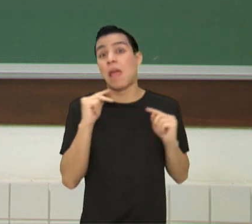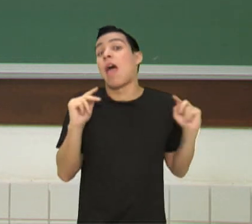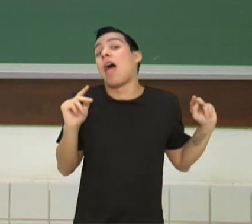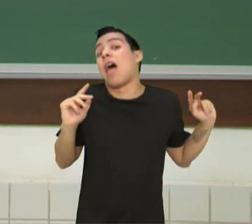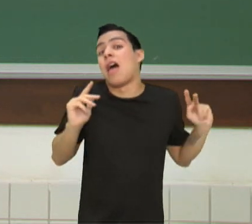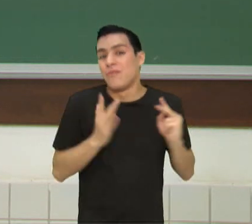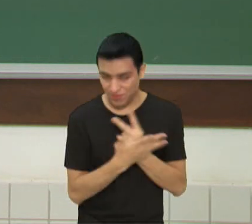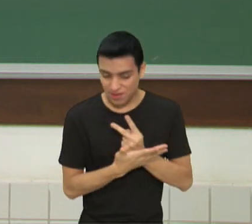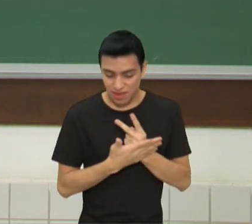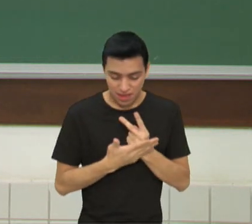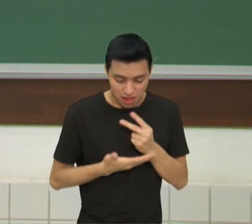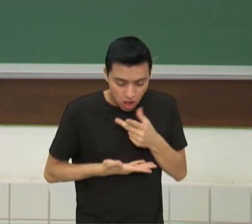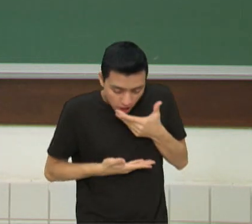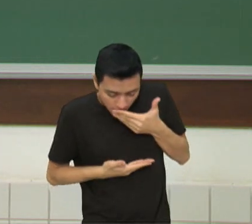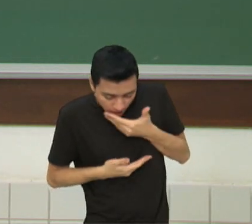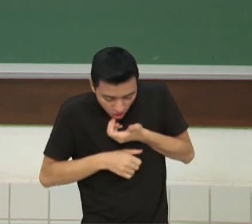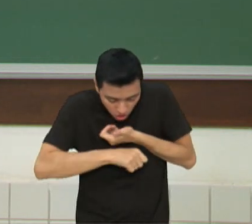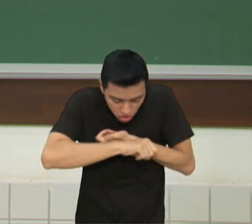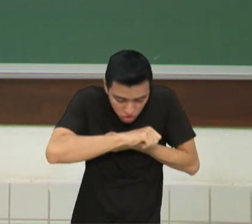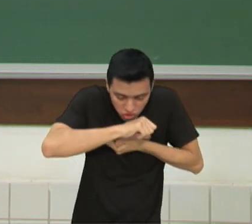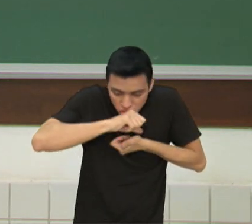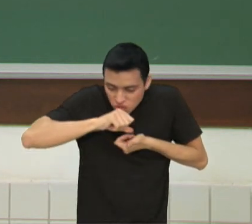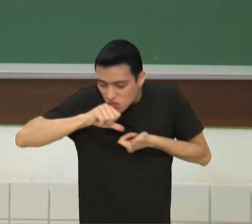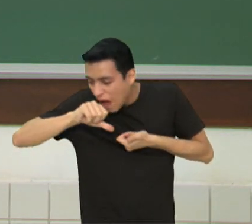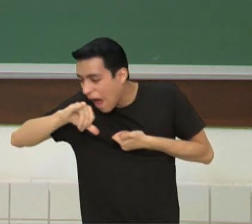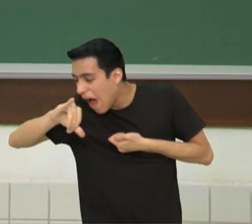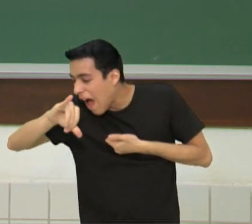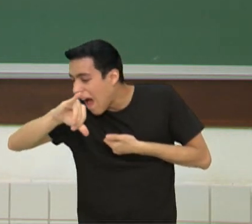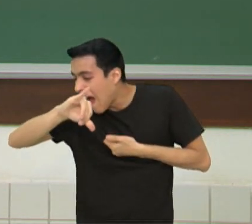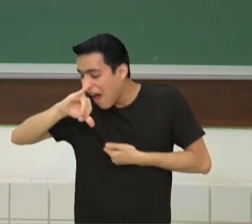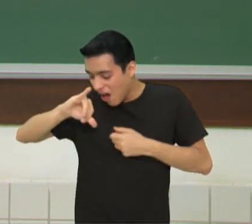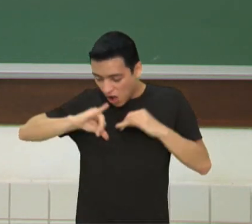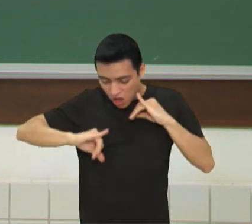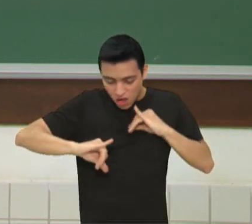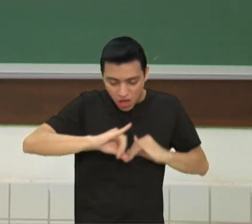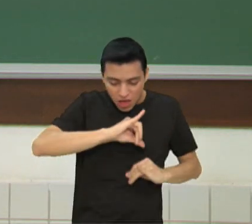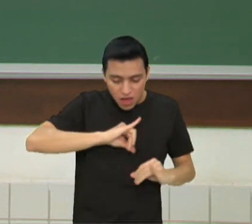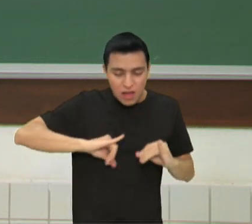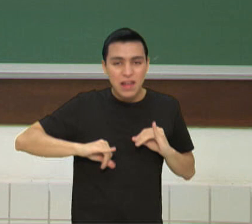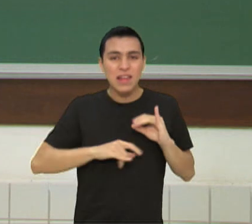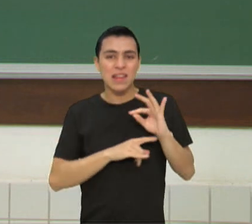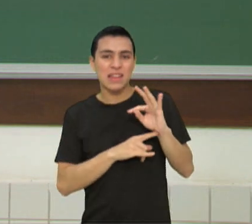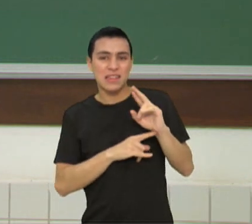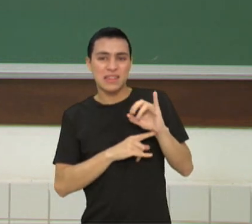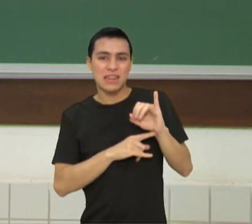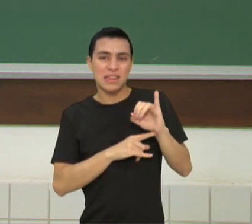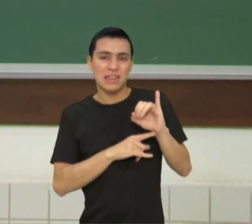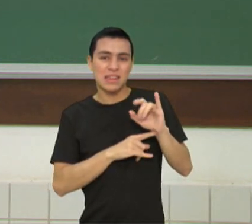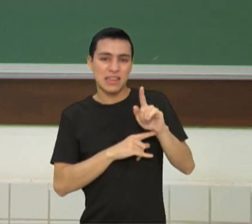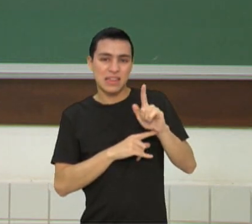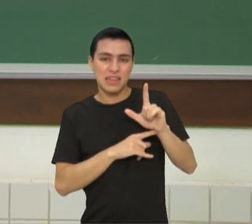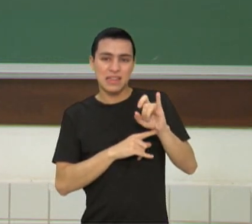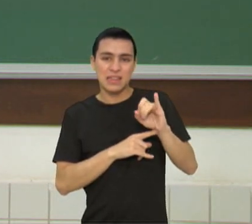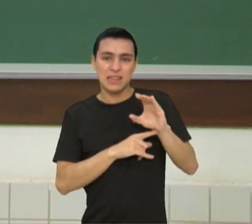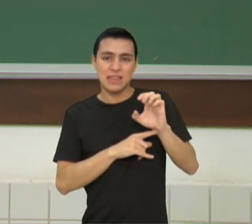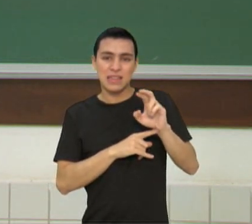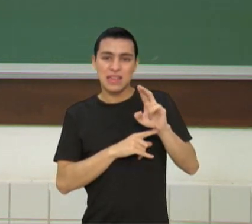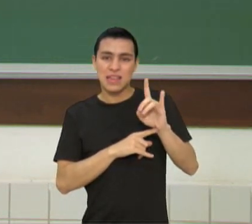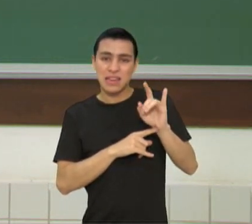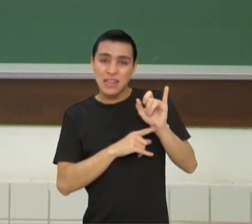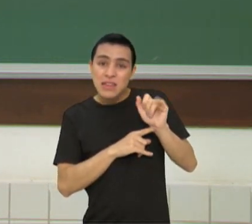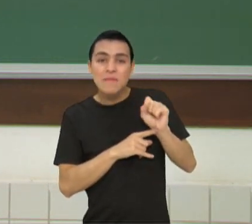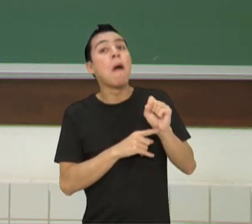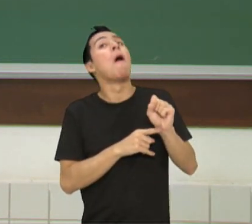ele? Transformado em gordura, num lipídio, triglicerídeos, que também são um problema na